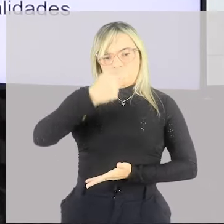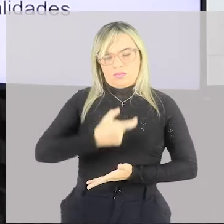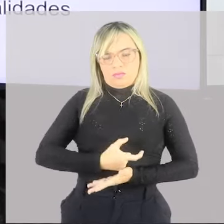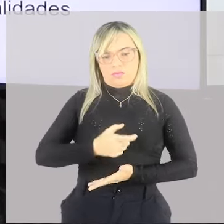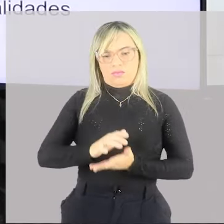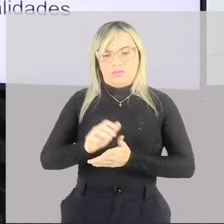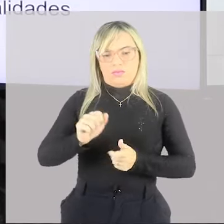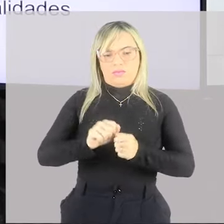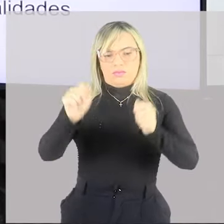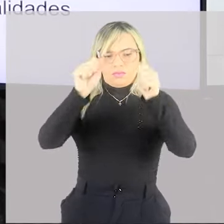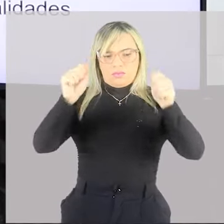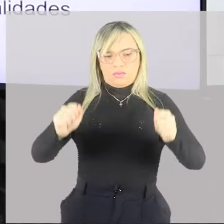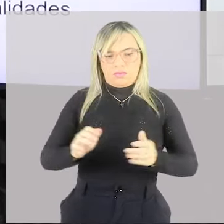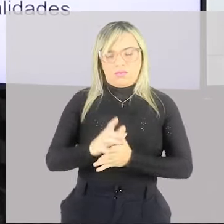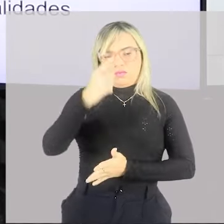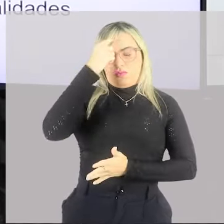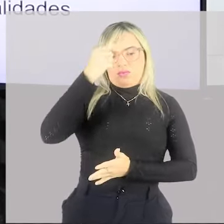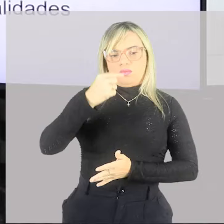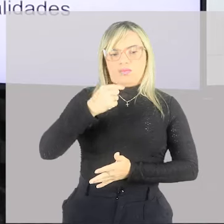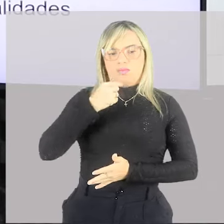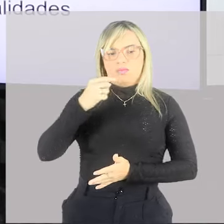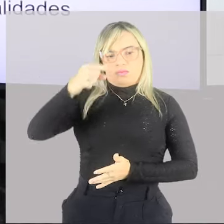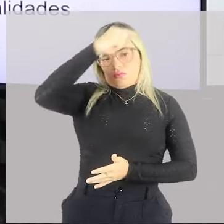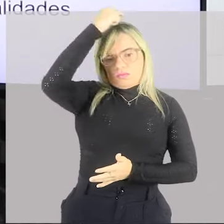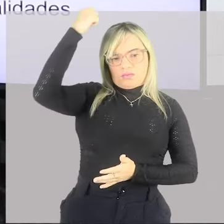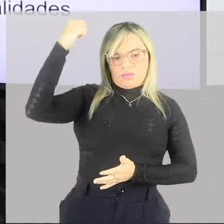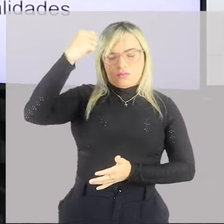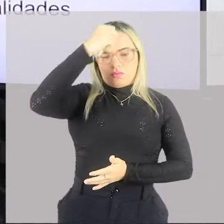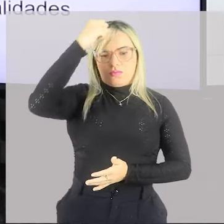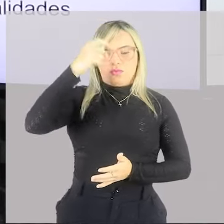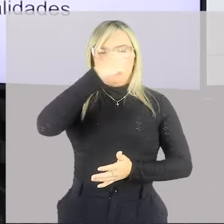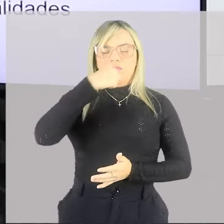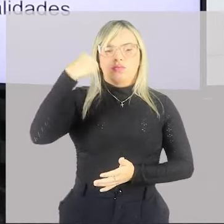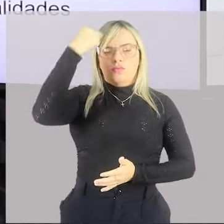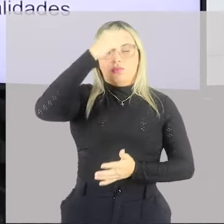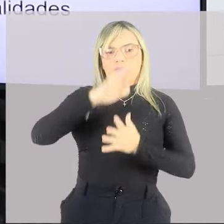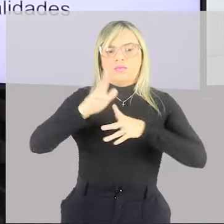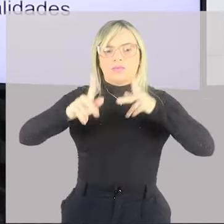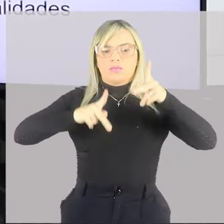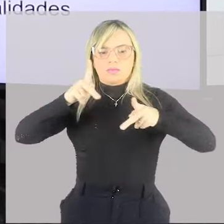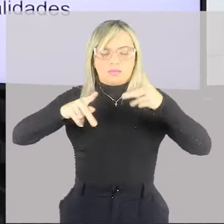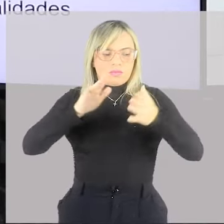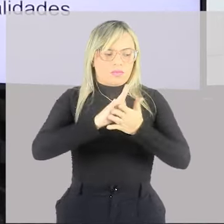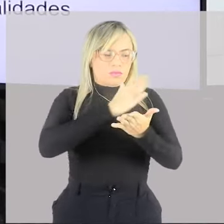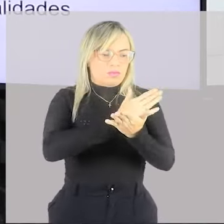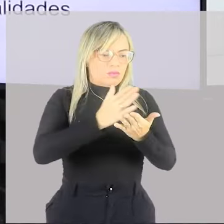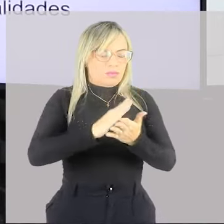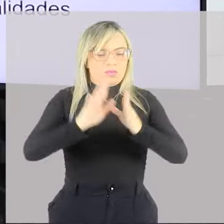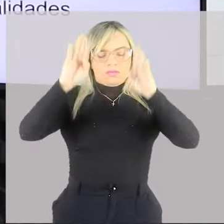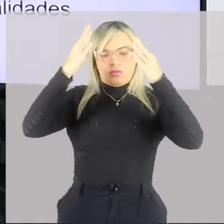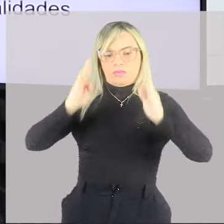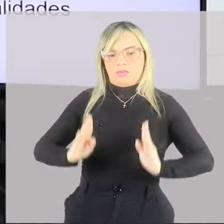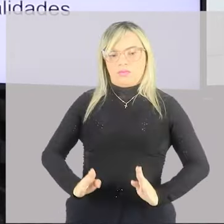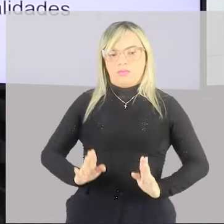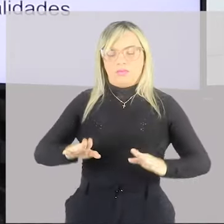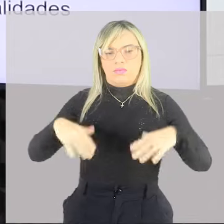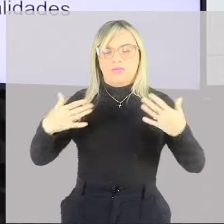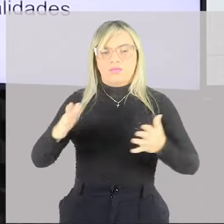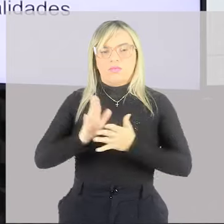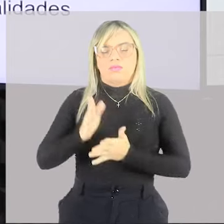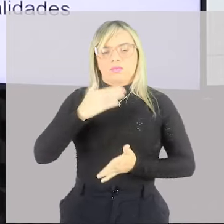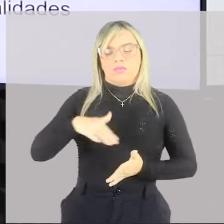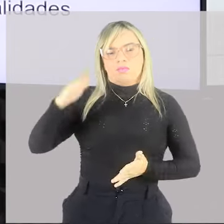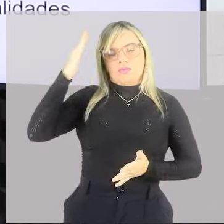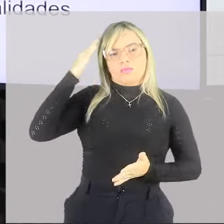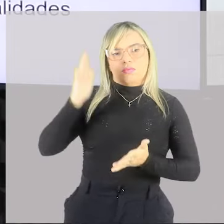imagem Sacra con feições populares Beleza então vamos começar a analisar as questões e entender